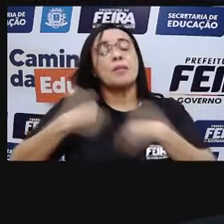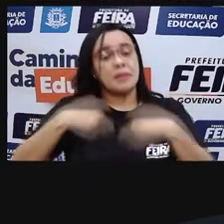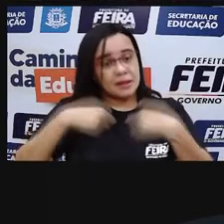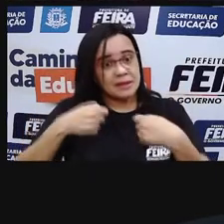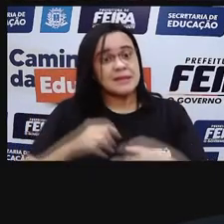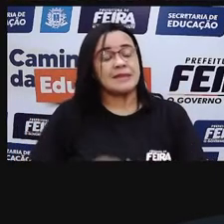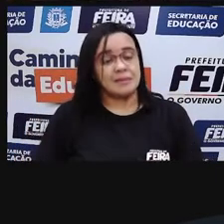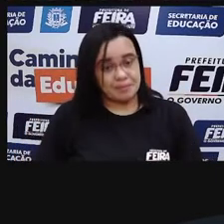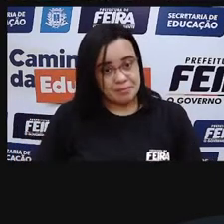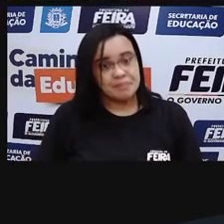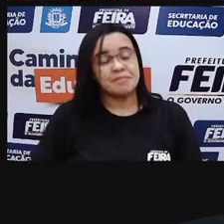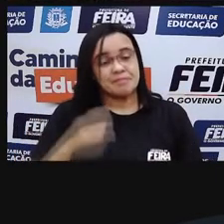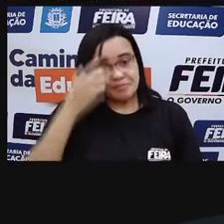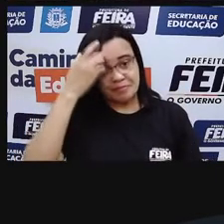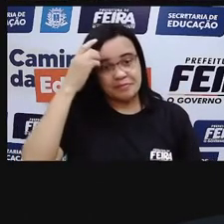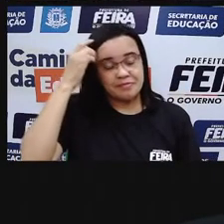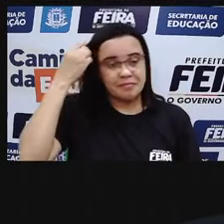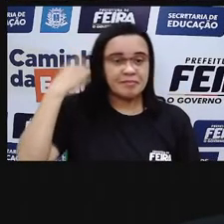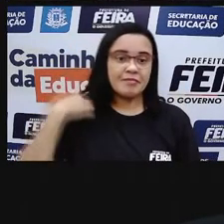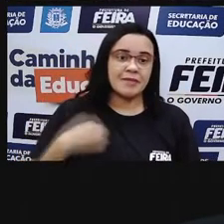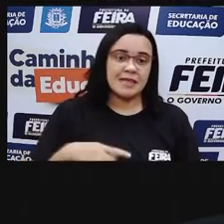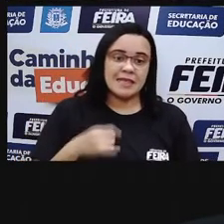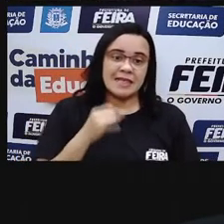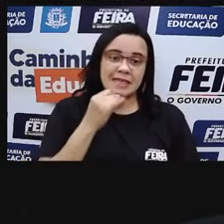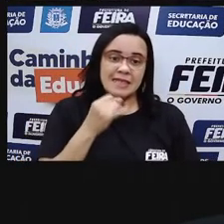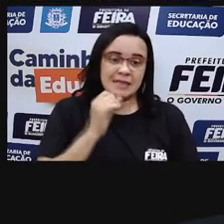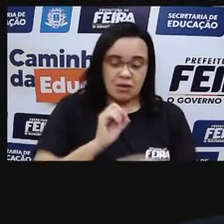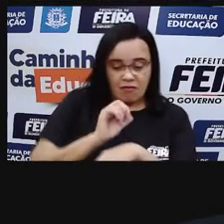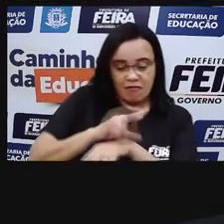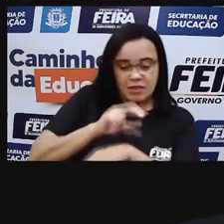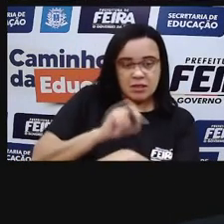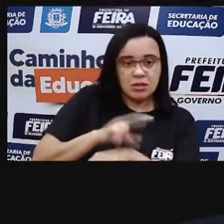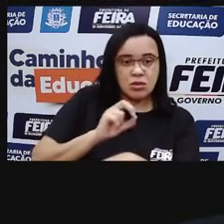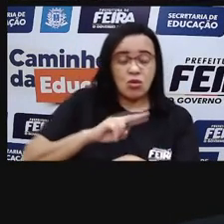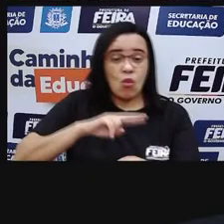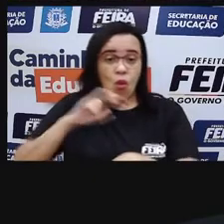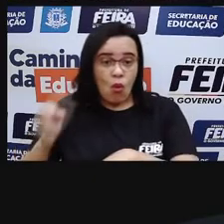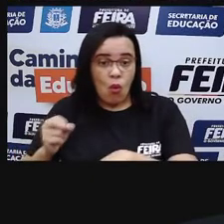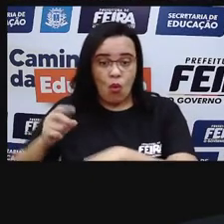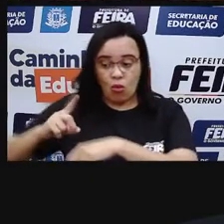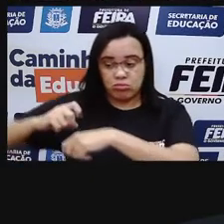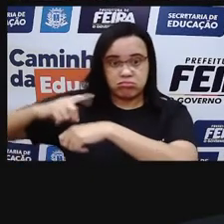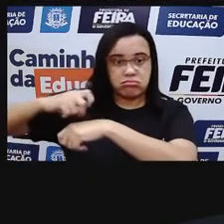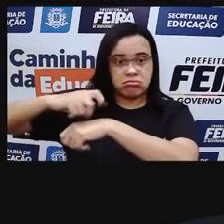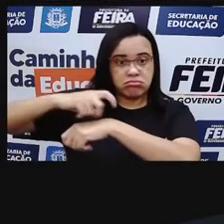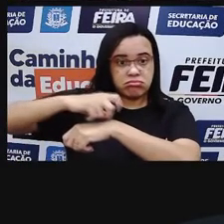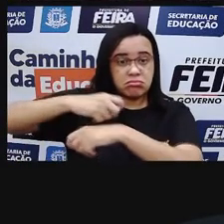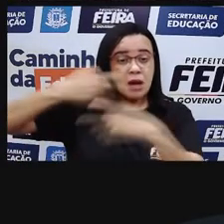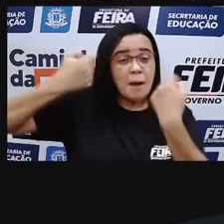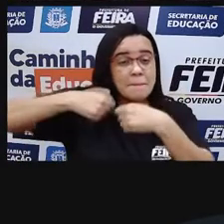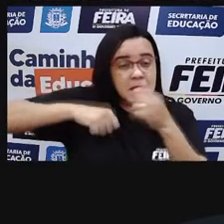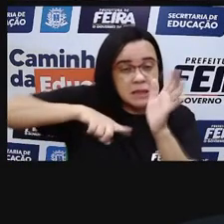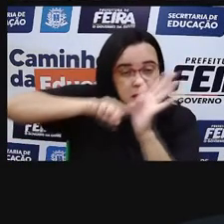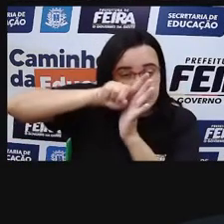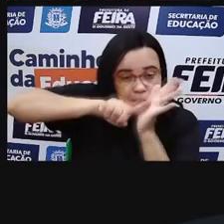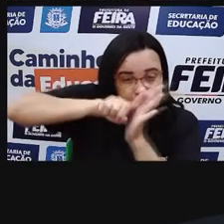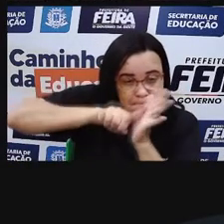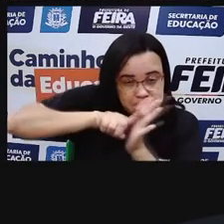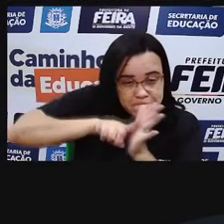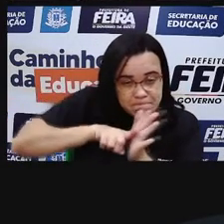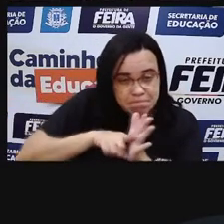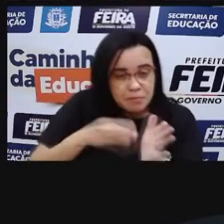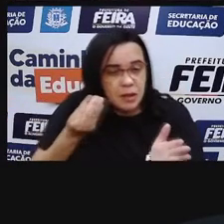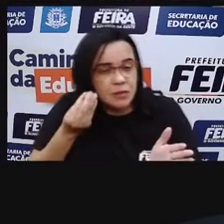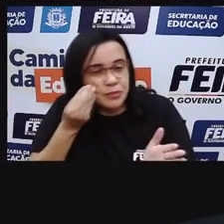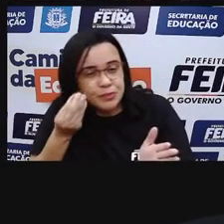para combater e um micro-organismo que causa uma doença, né? A gente, então, vai fazer testes no laboratório, que a gente chama